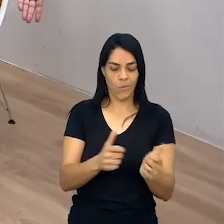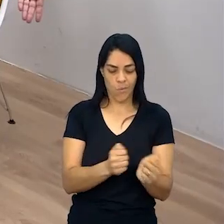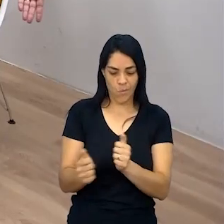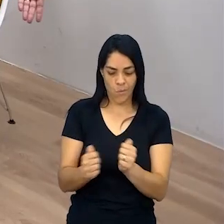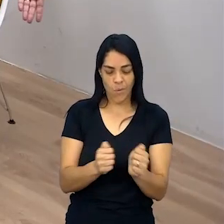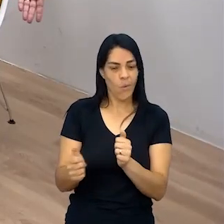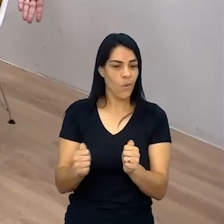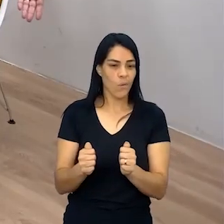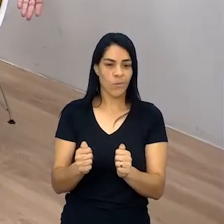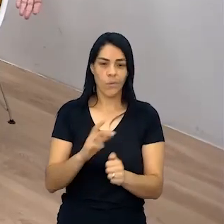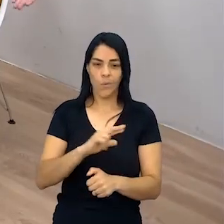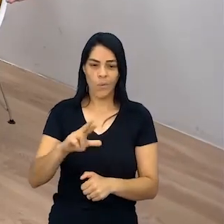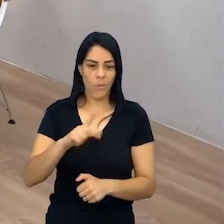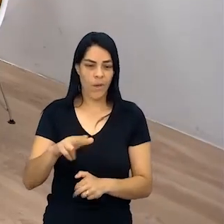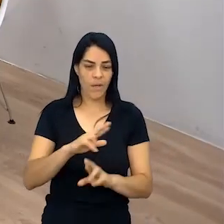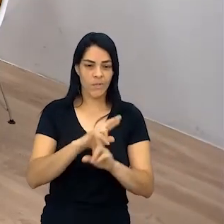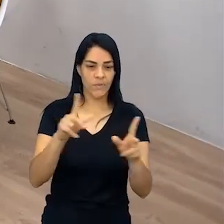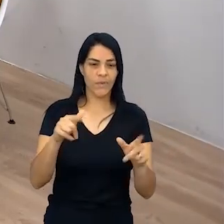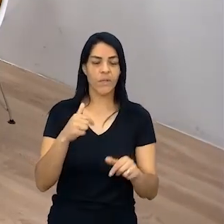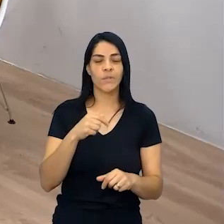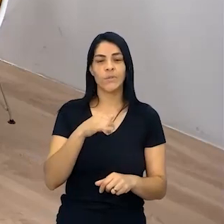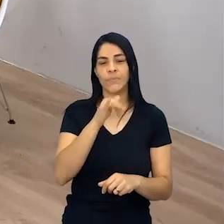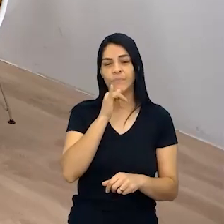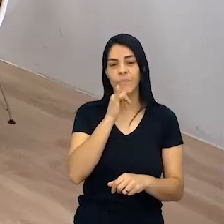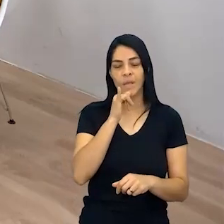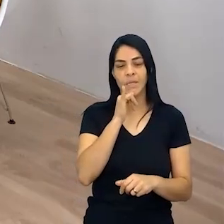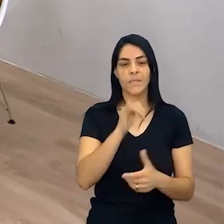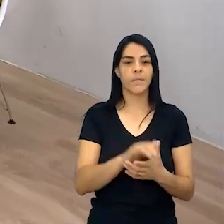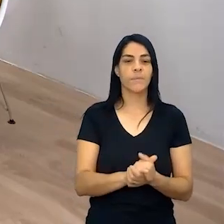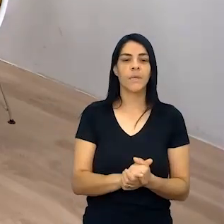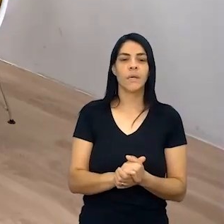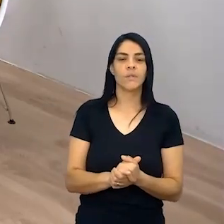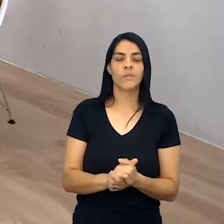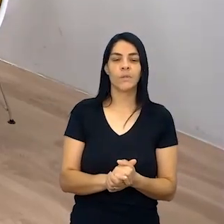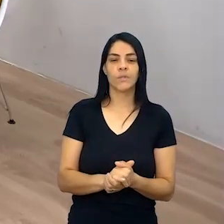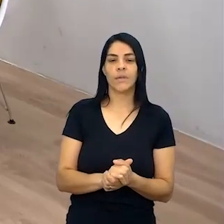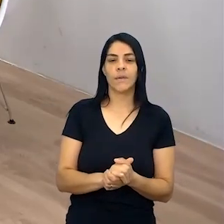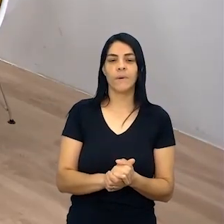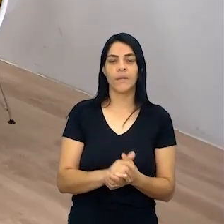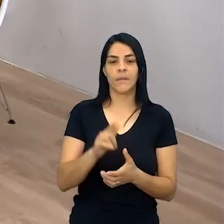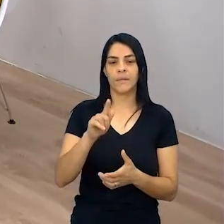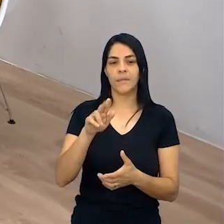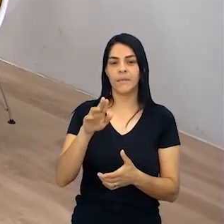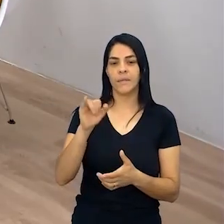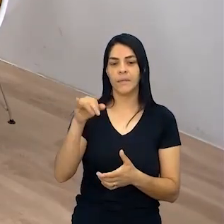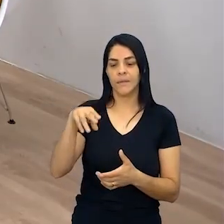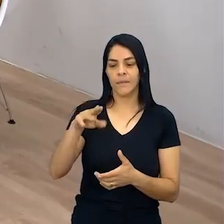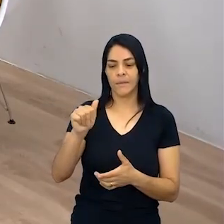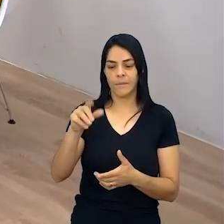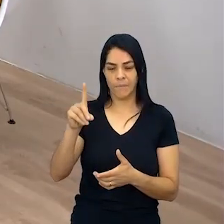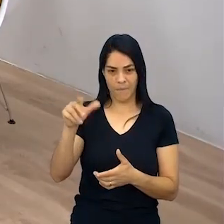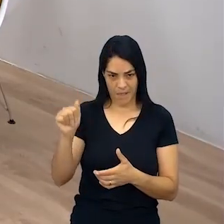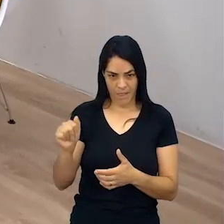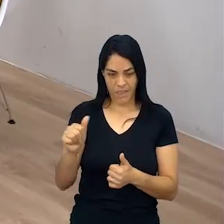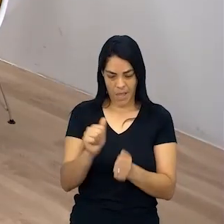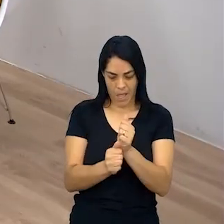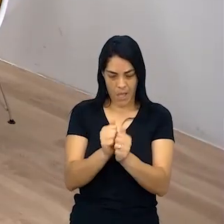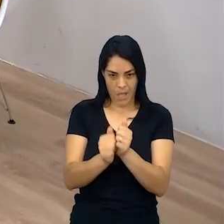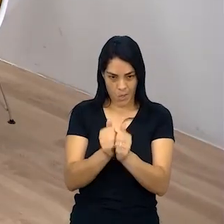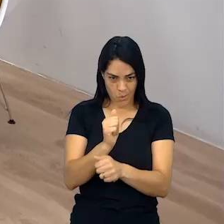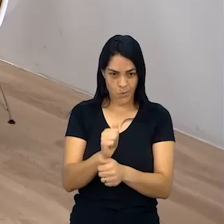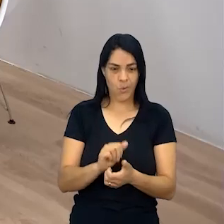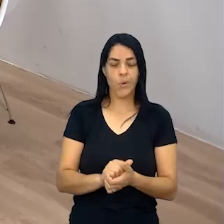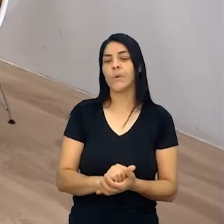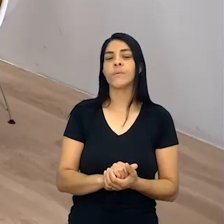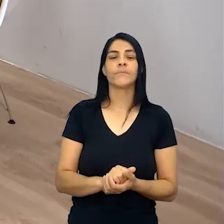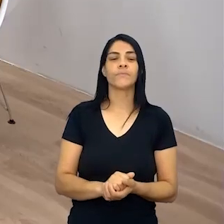flexível, então às vezes você tem um jogo de queimada aqui em São Paulo, aqui no centro, que realiza de uma forma, lá em Santander, na cidade da Vivi, em São Bernardo, na minha